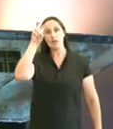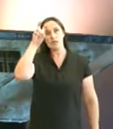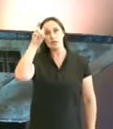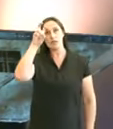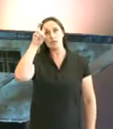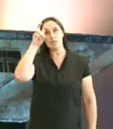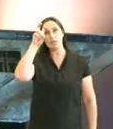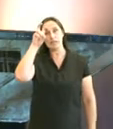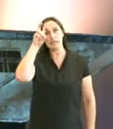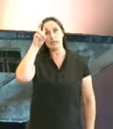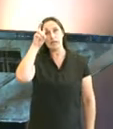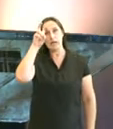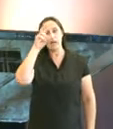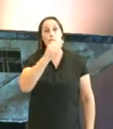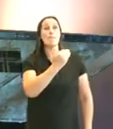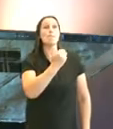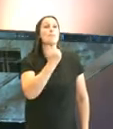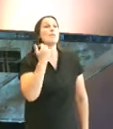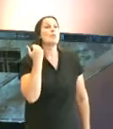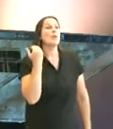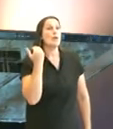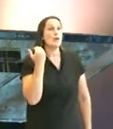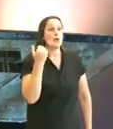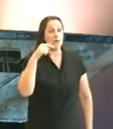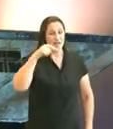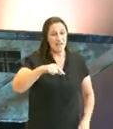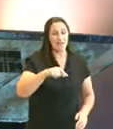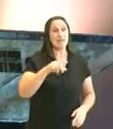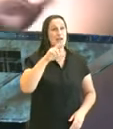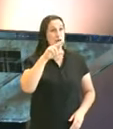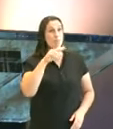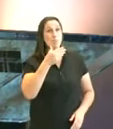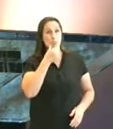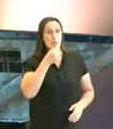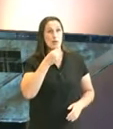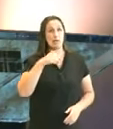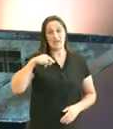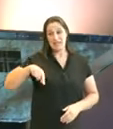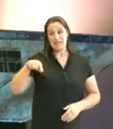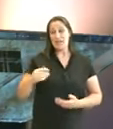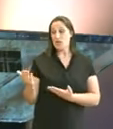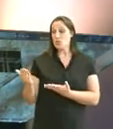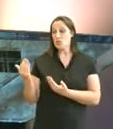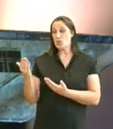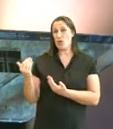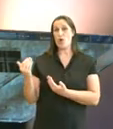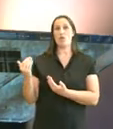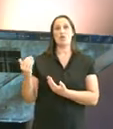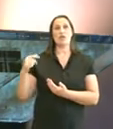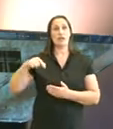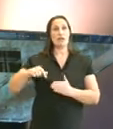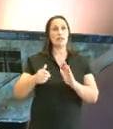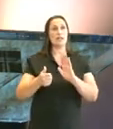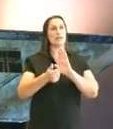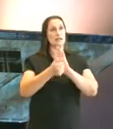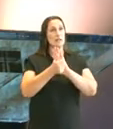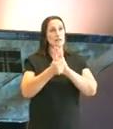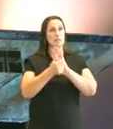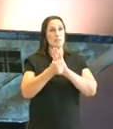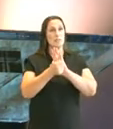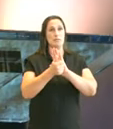quinta-feira, faleceu um irmão querido nosso, jovem aqui, ativo aqui na igreja, não